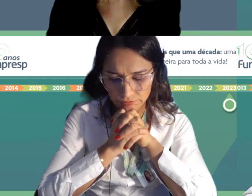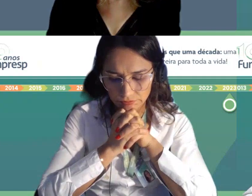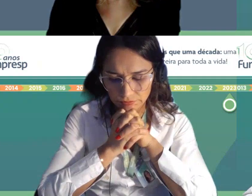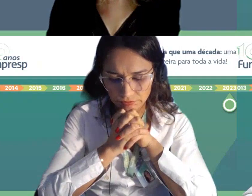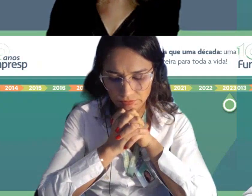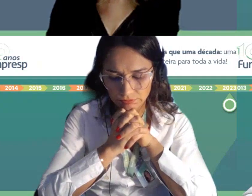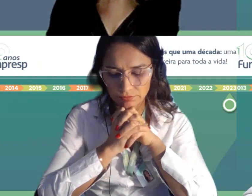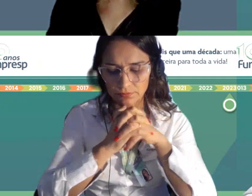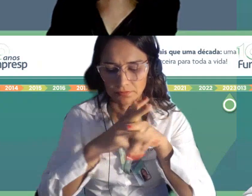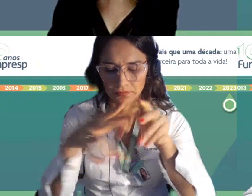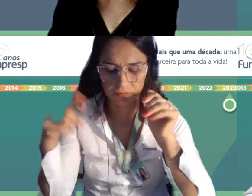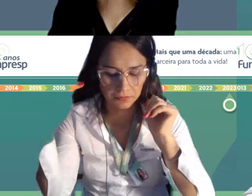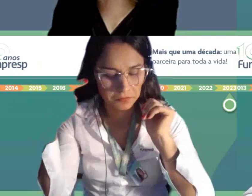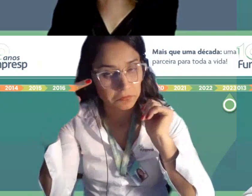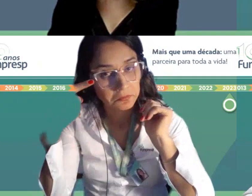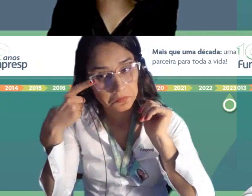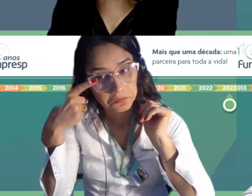Kellen, pode falar.